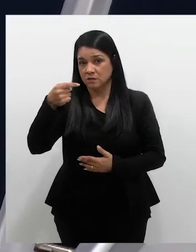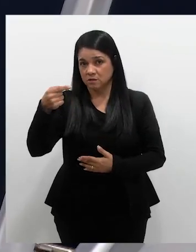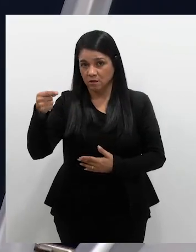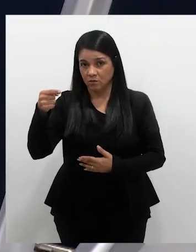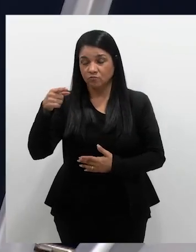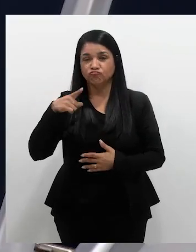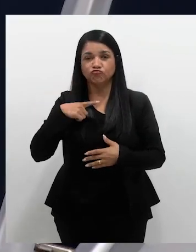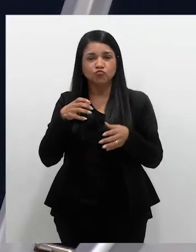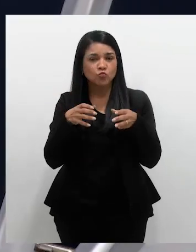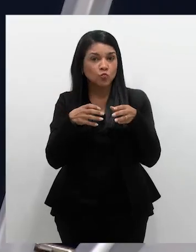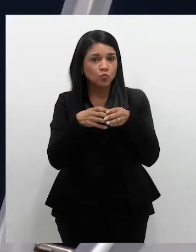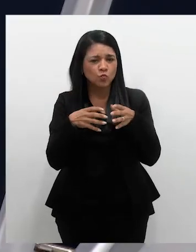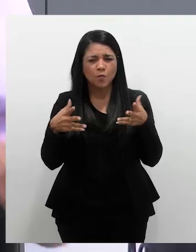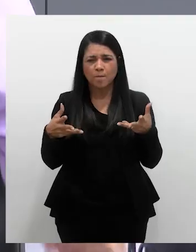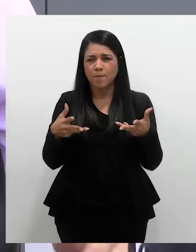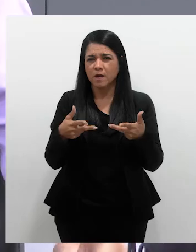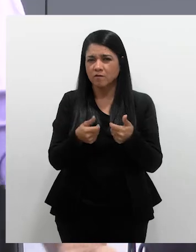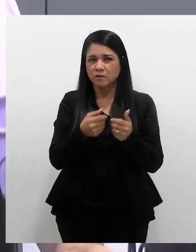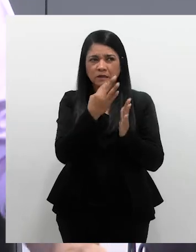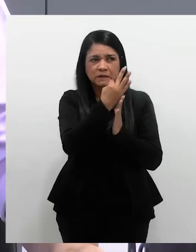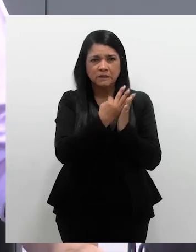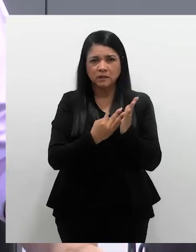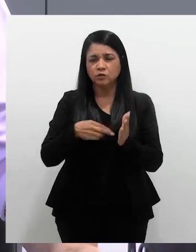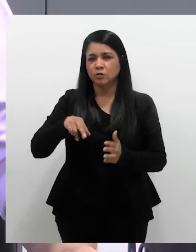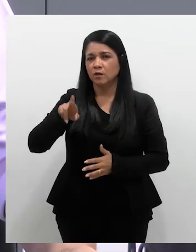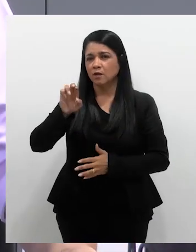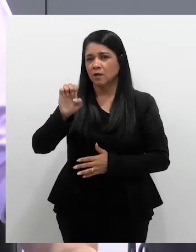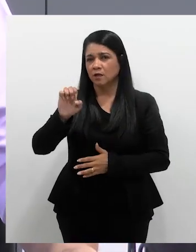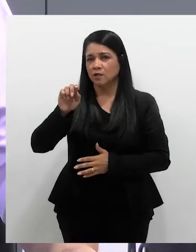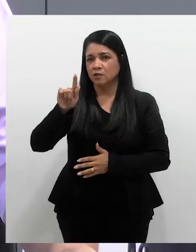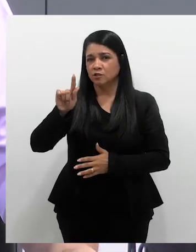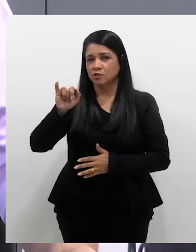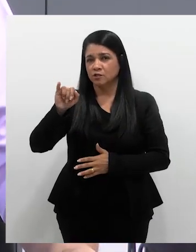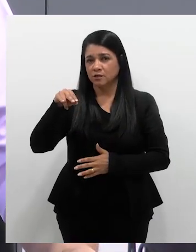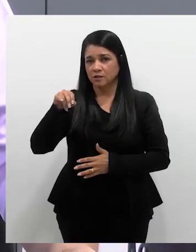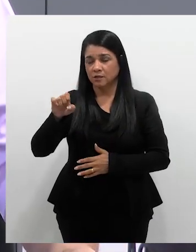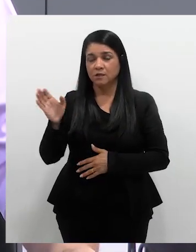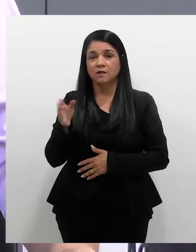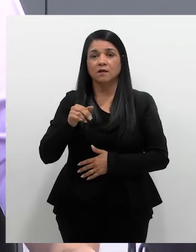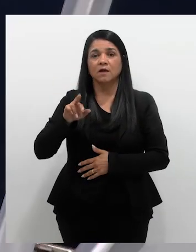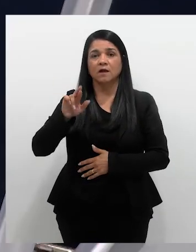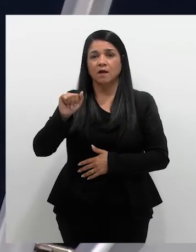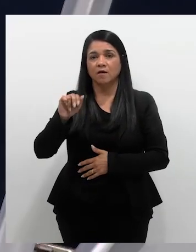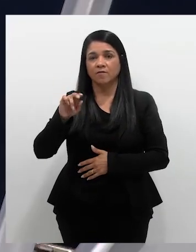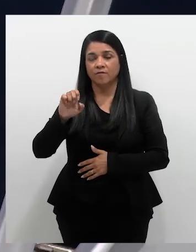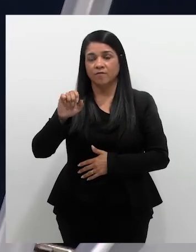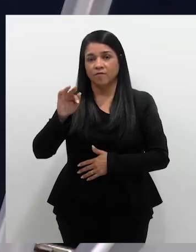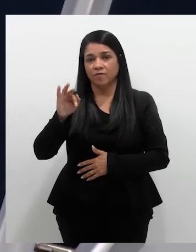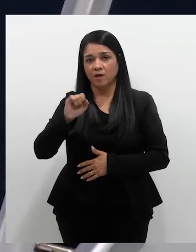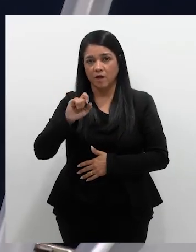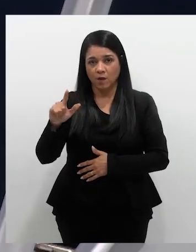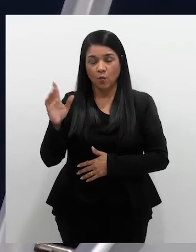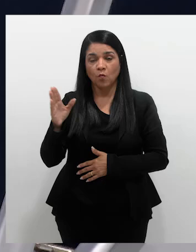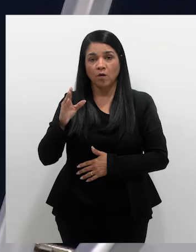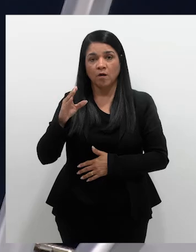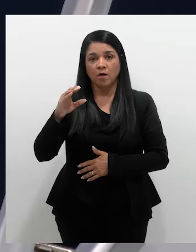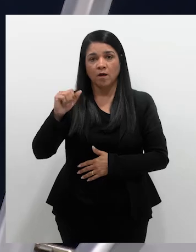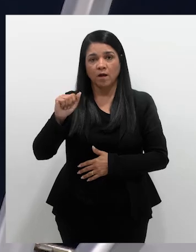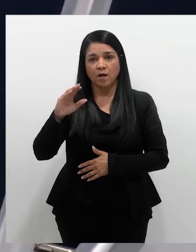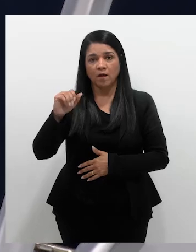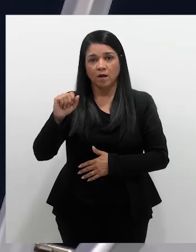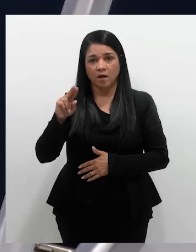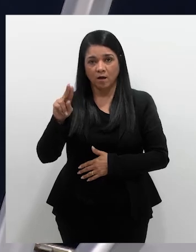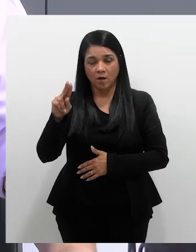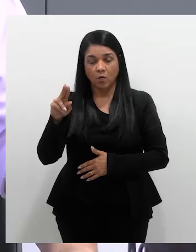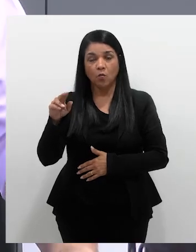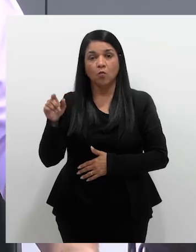Compulsão. Tinha um elenco maravilhoso. Se eu não me engano, um texto de Regiane Antonini. Rafael Zulu. Cacau e Gino. E